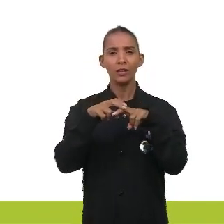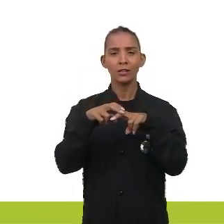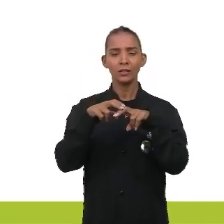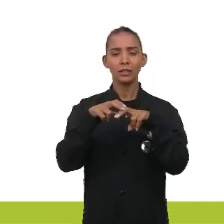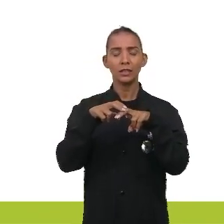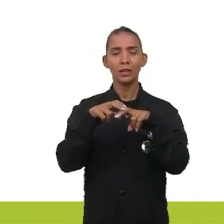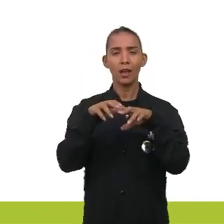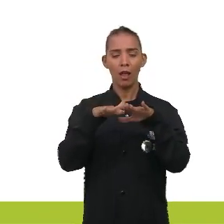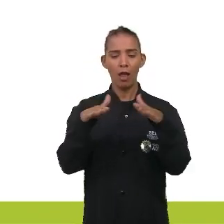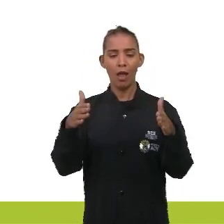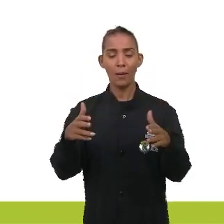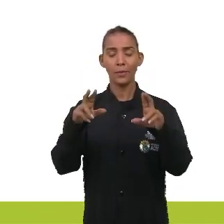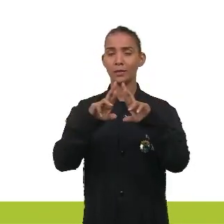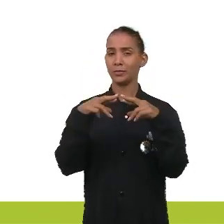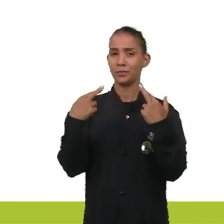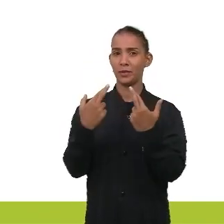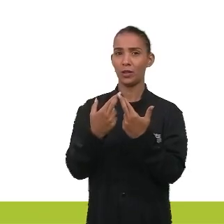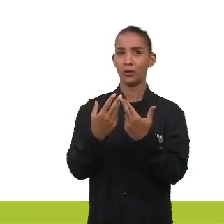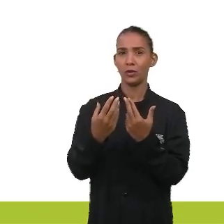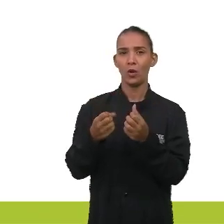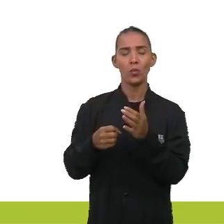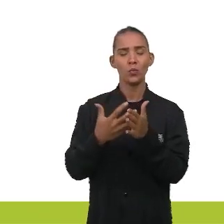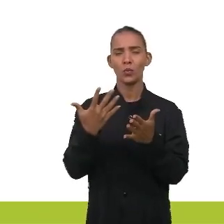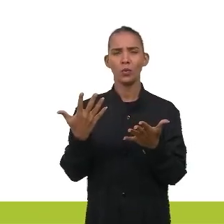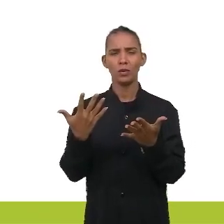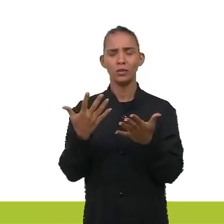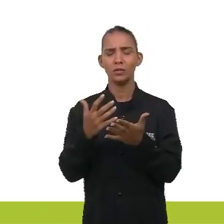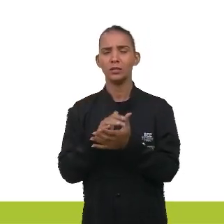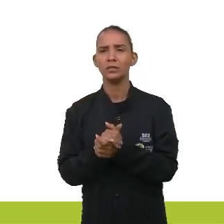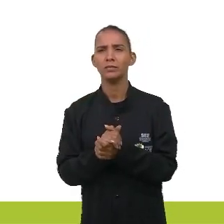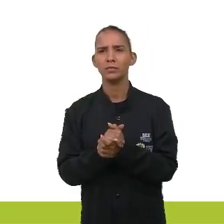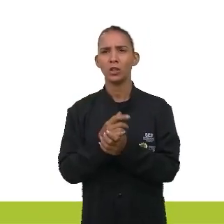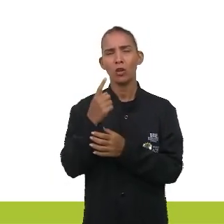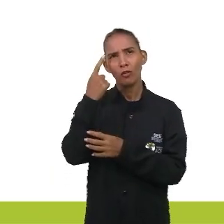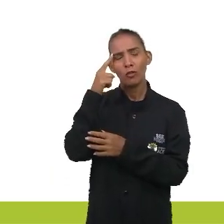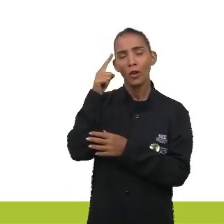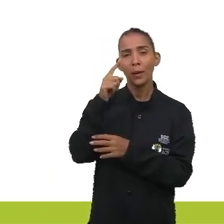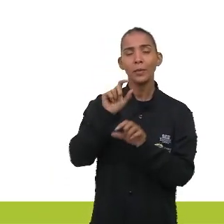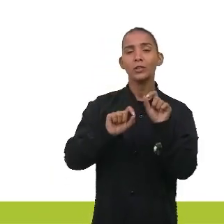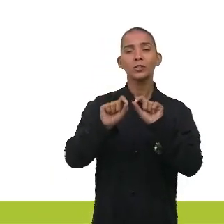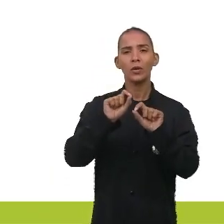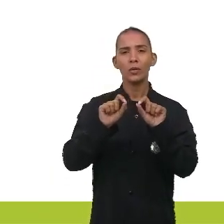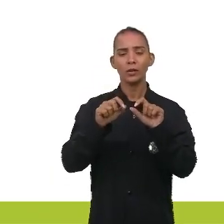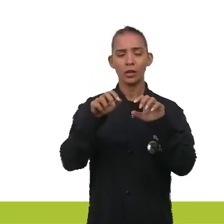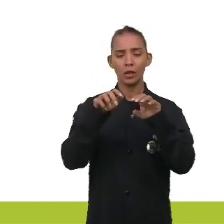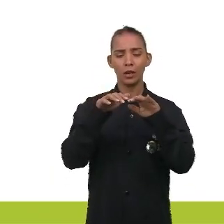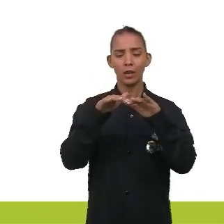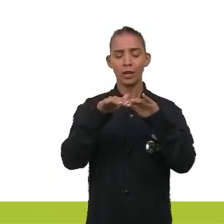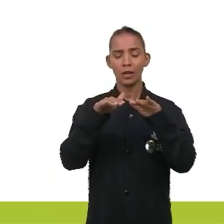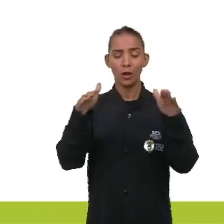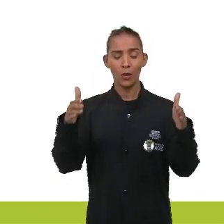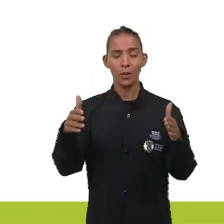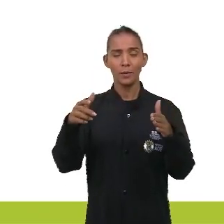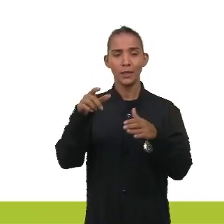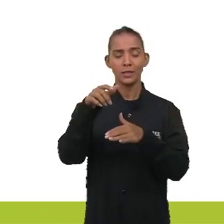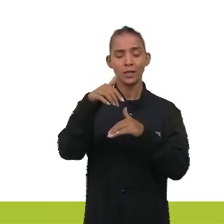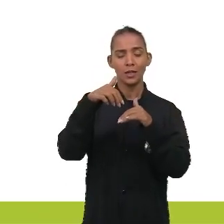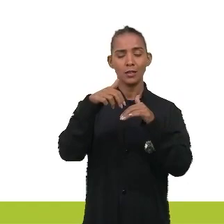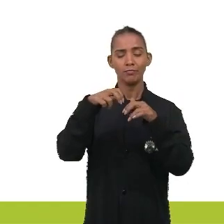à mesa de reunião? Eu vou imaginar, então, que essa mesa é uma mesa circular, obviamente, né, para facilitar o nosso